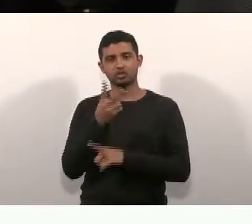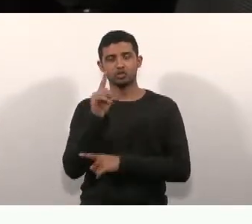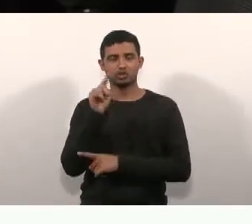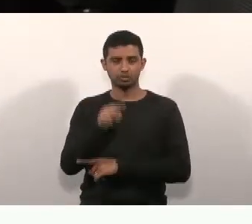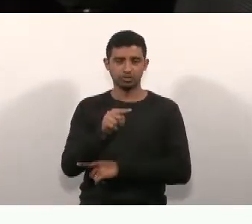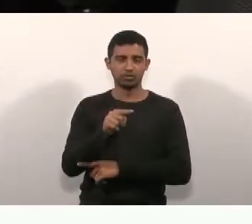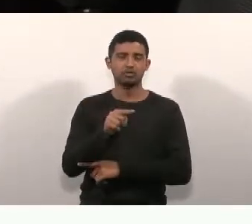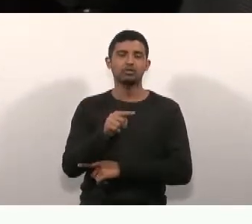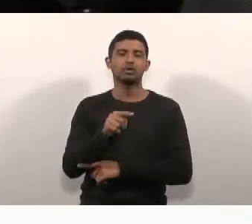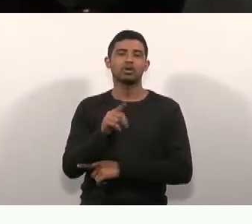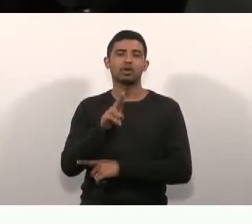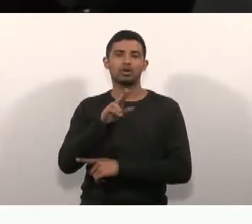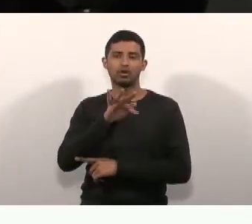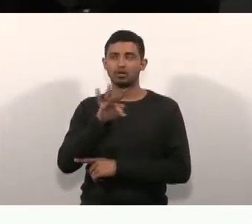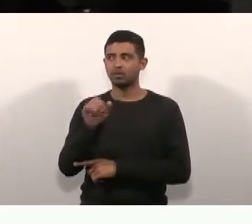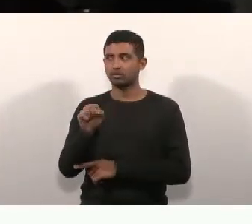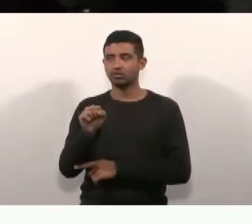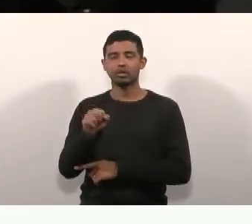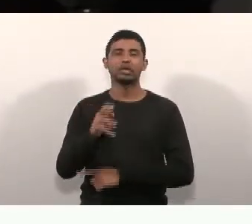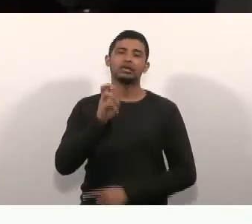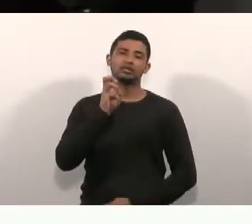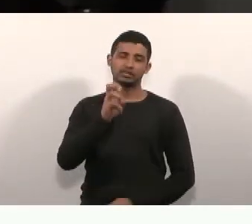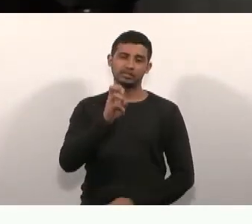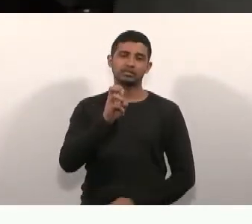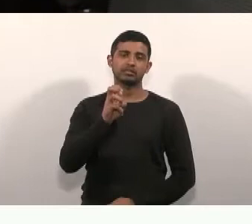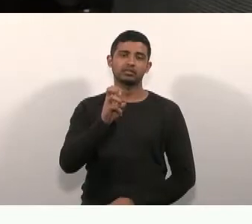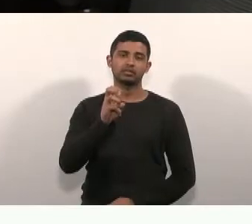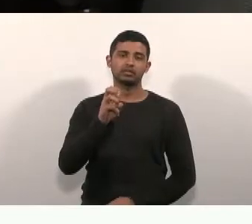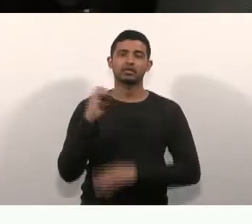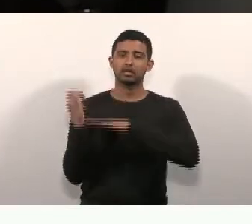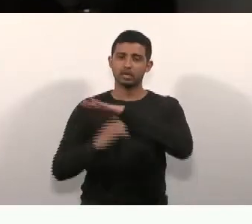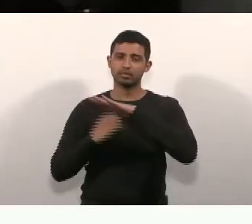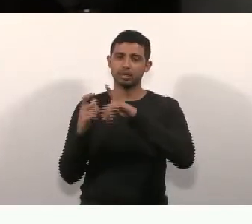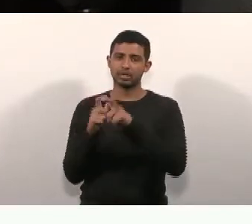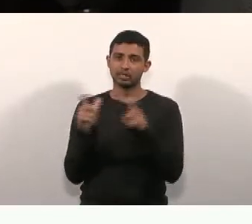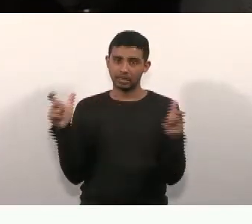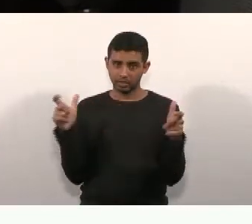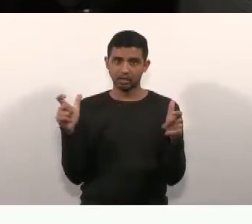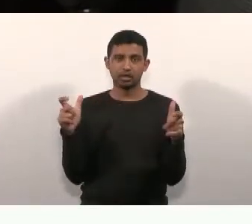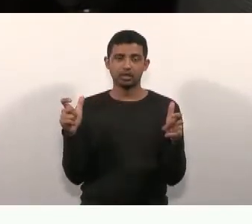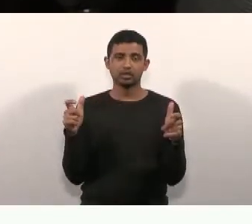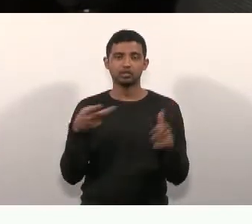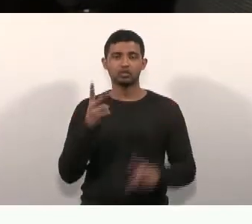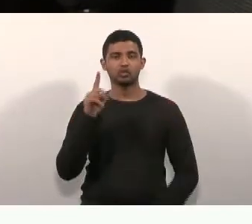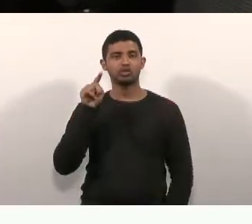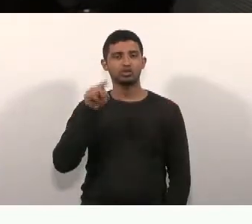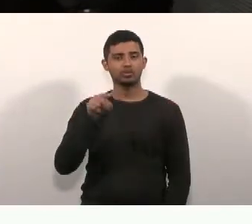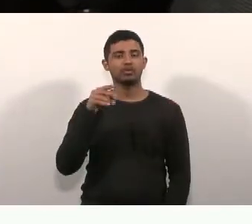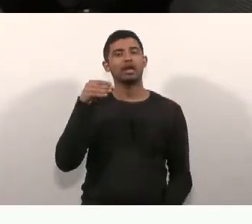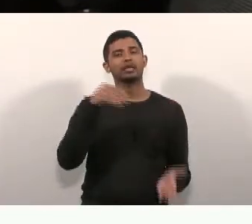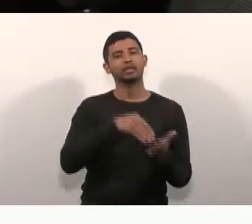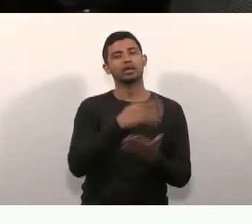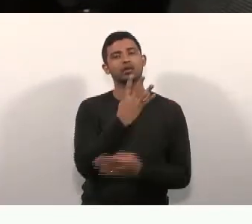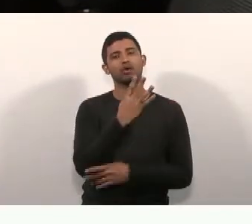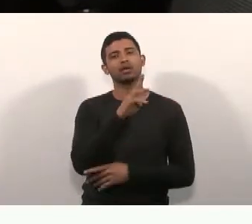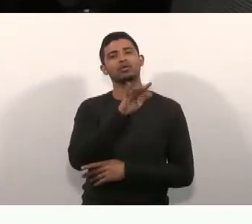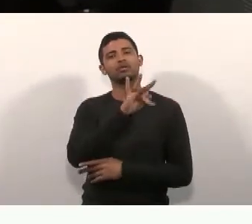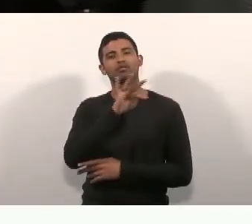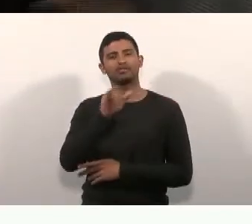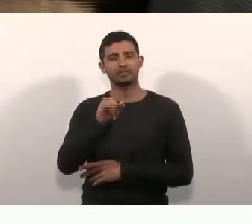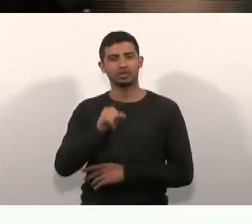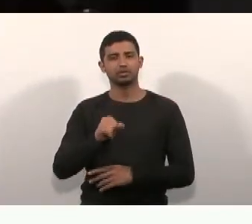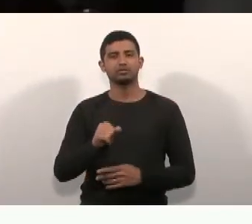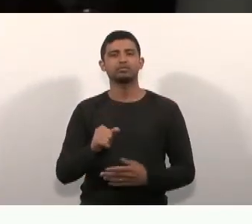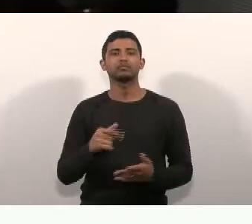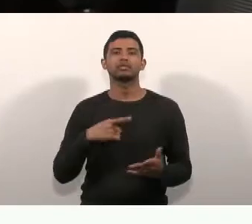2.000 UFs. E 5. No caso de empresa de grande porte, multa de 2.000 a 4 UFs.